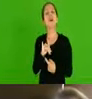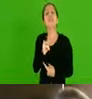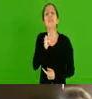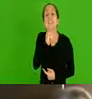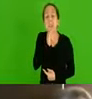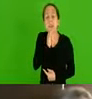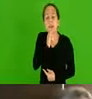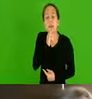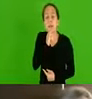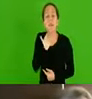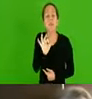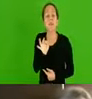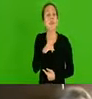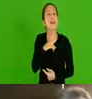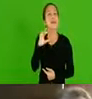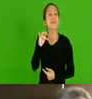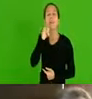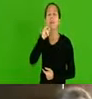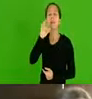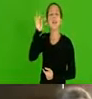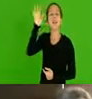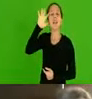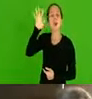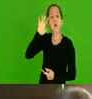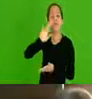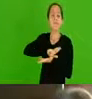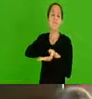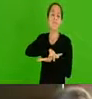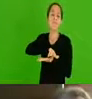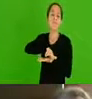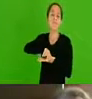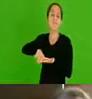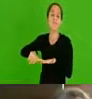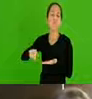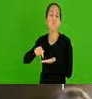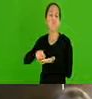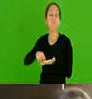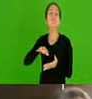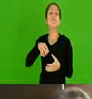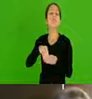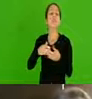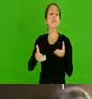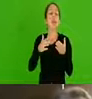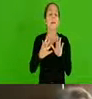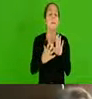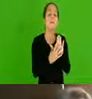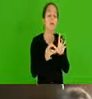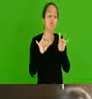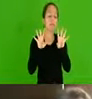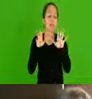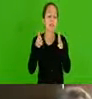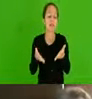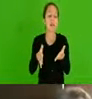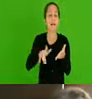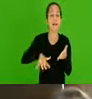trago, teria tantas outras teorias que buscam o modelo de cienticidade das ciências